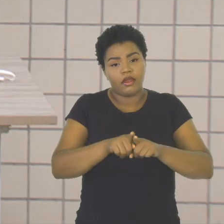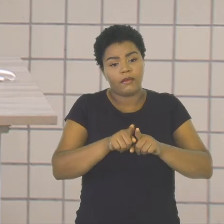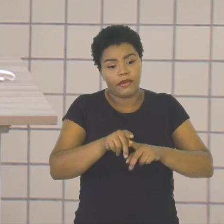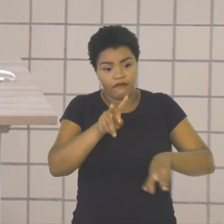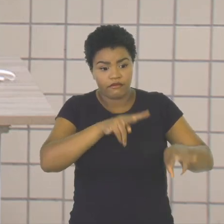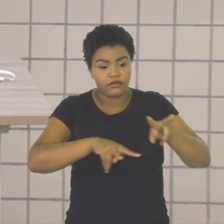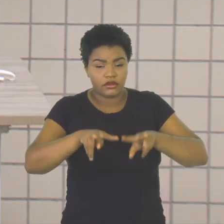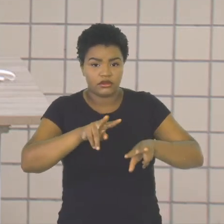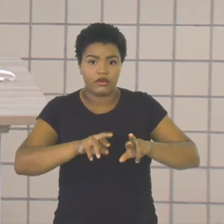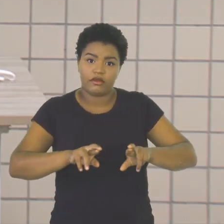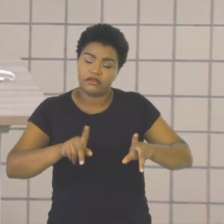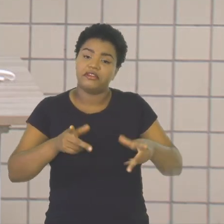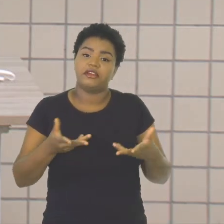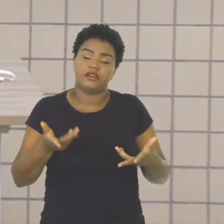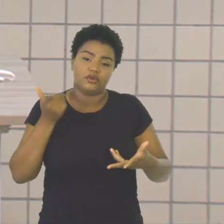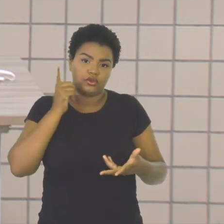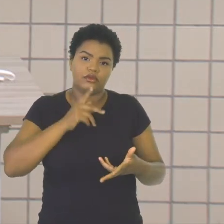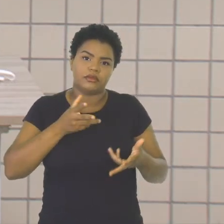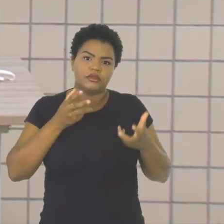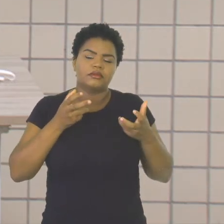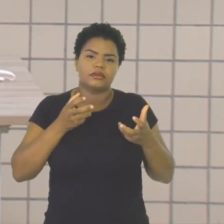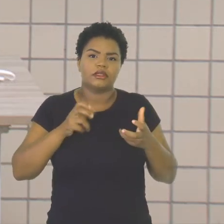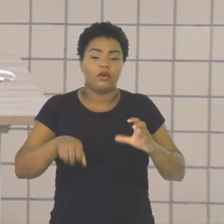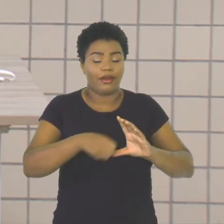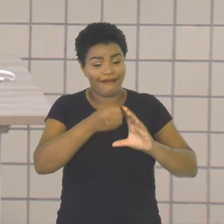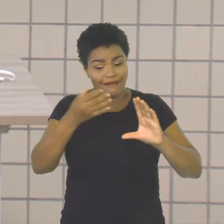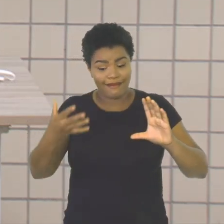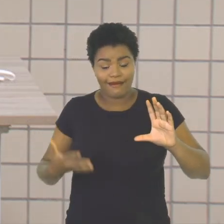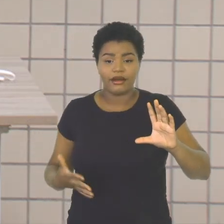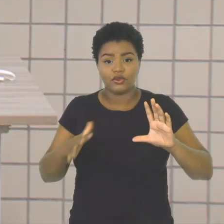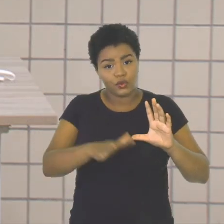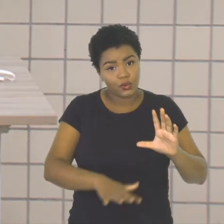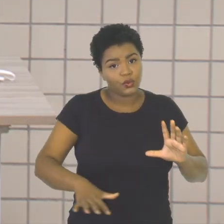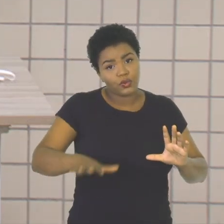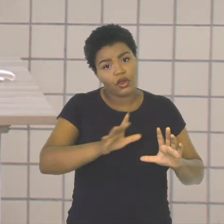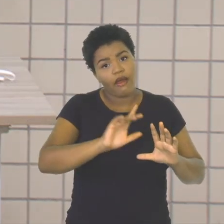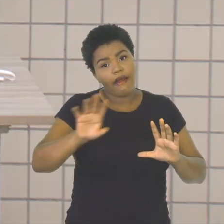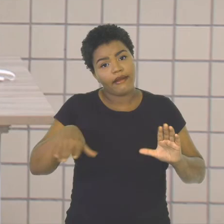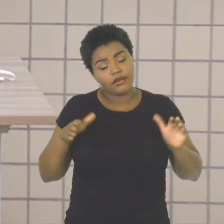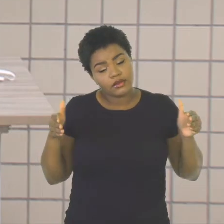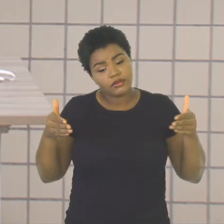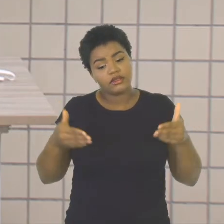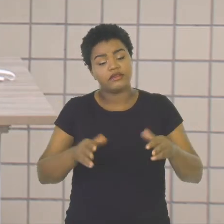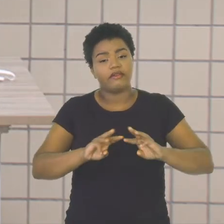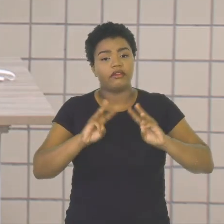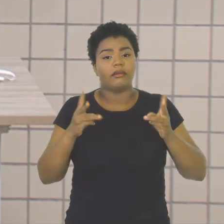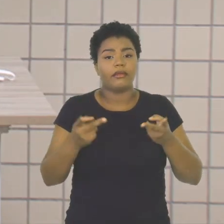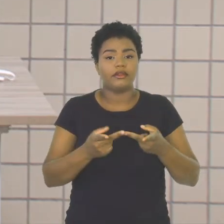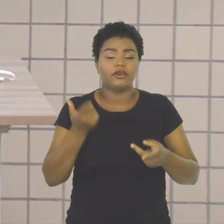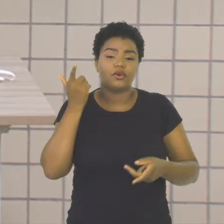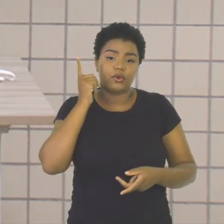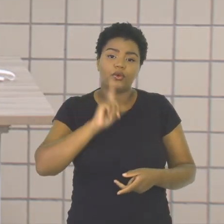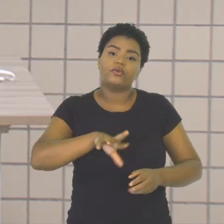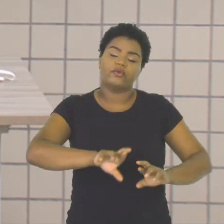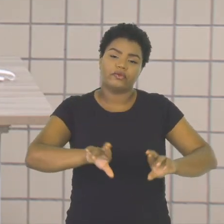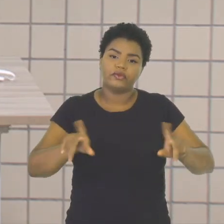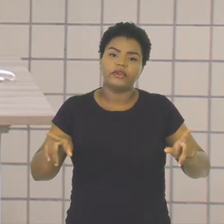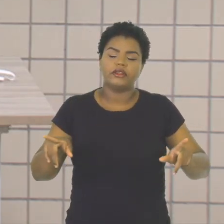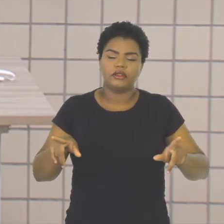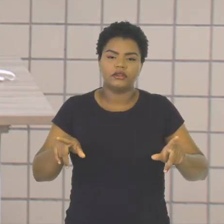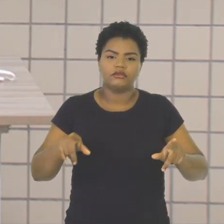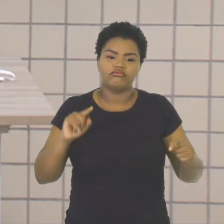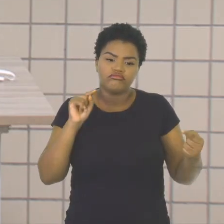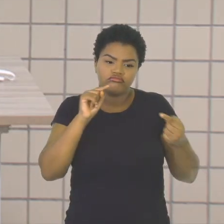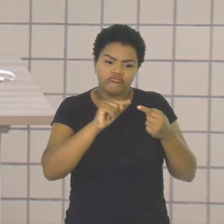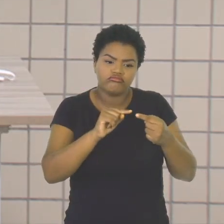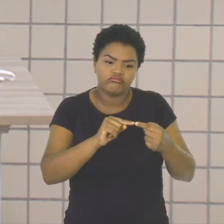mais. Então, todas essas características são características específicas da matéria que a gente consegue diferenciar de acordo